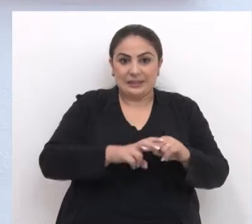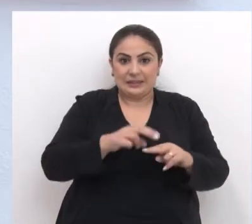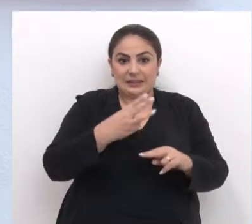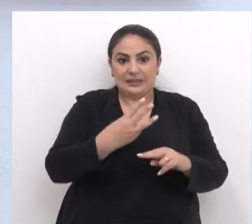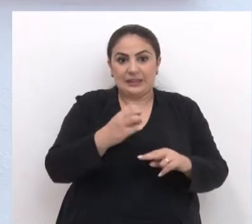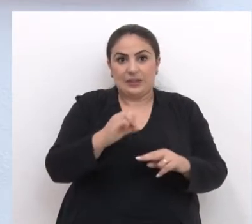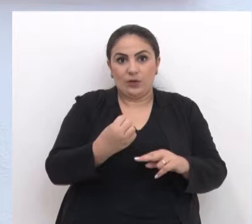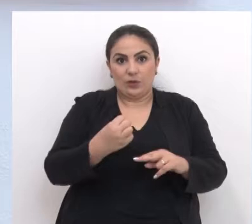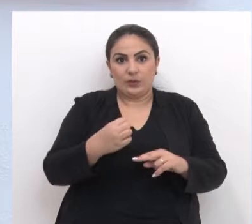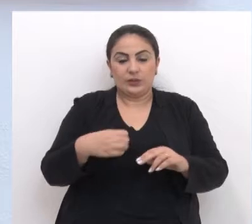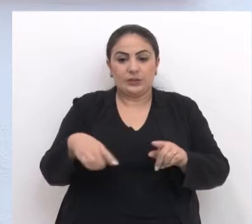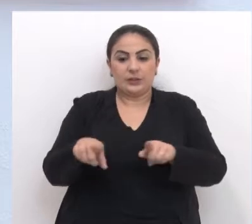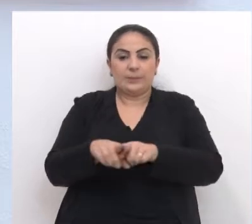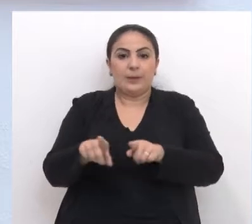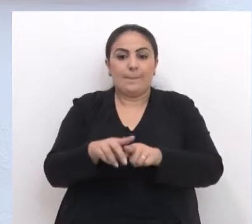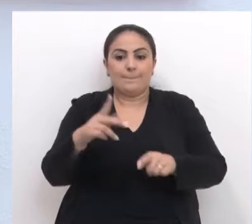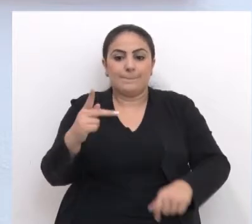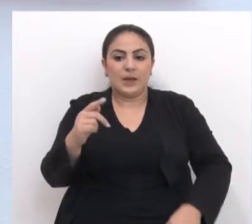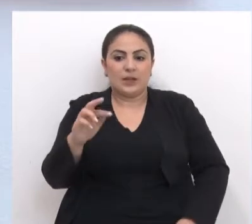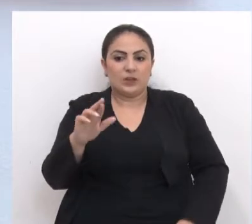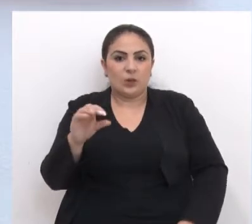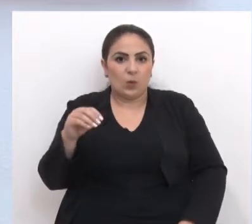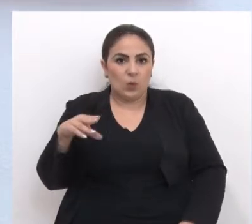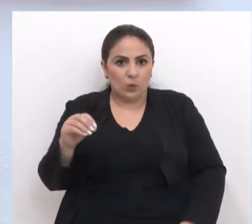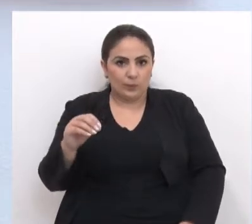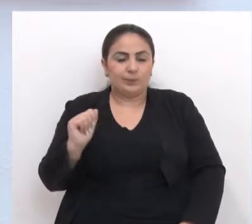o patrono Tenebro dos Santos Moura.